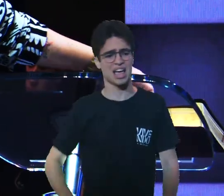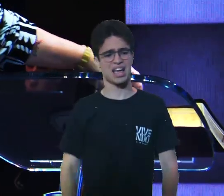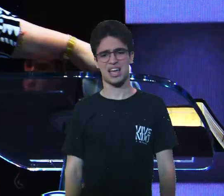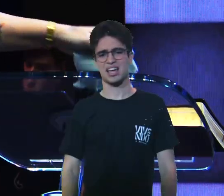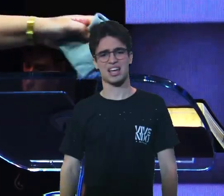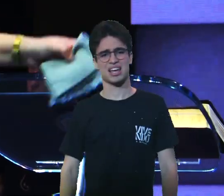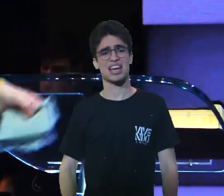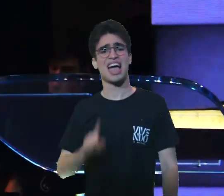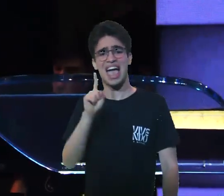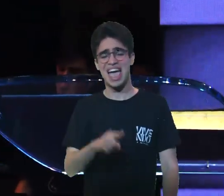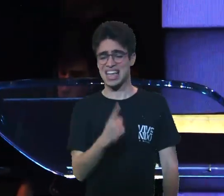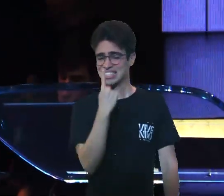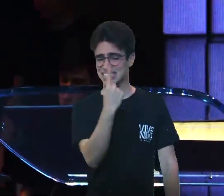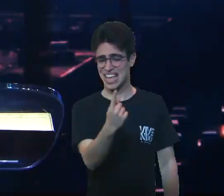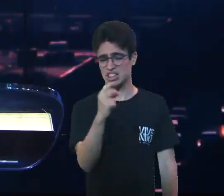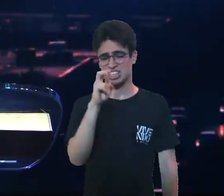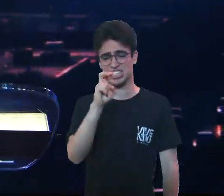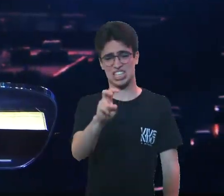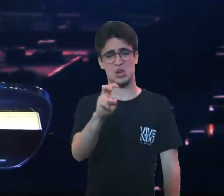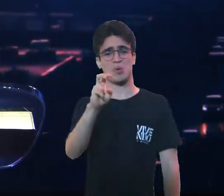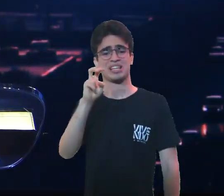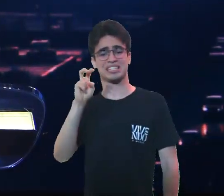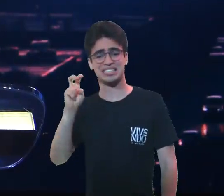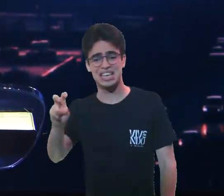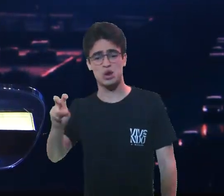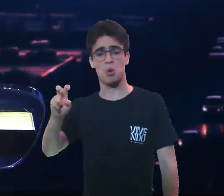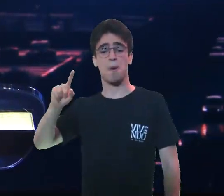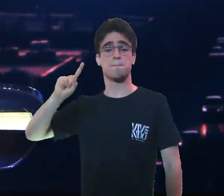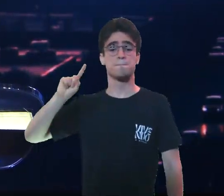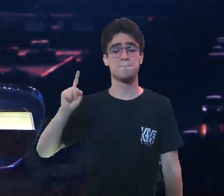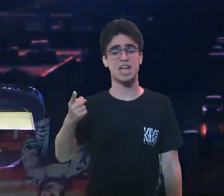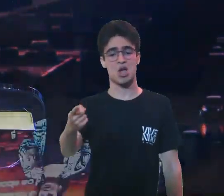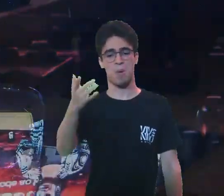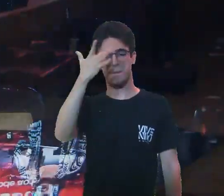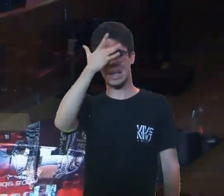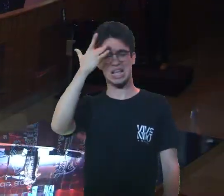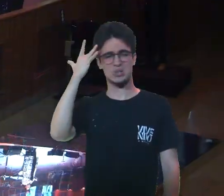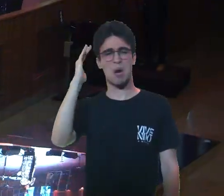São 155 mil pessoas morrendo